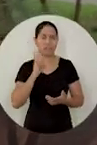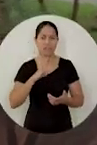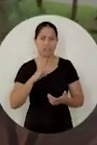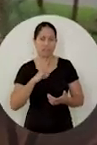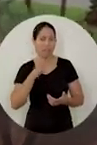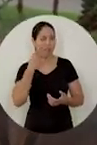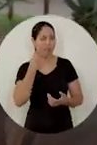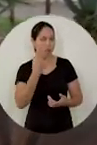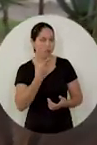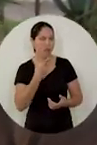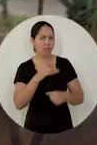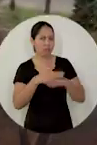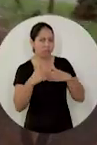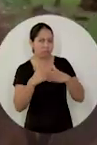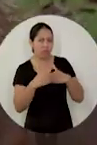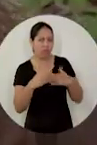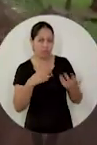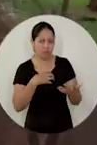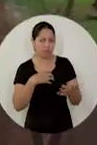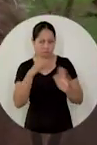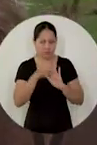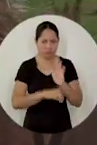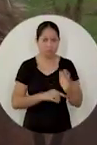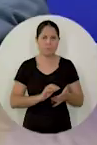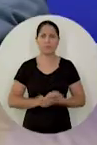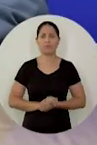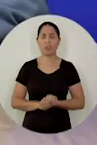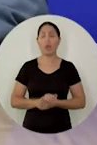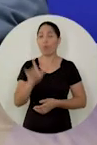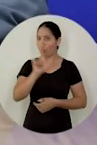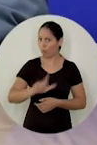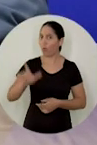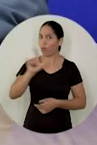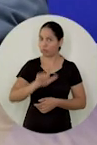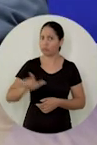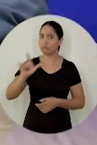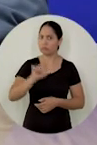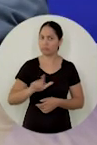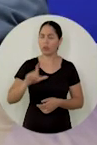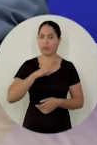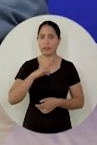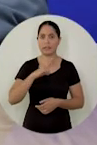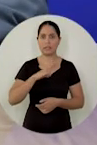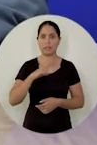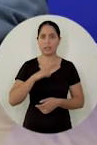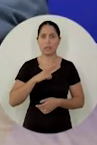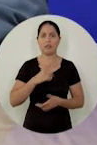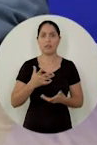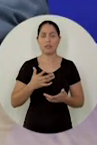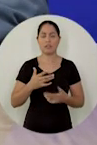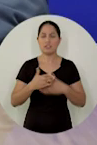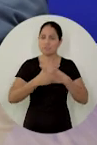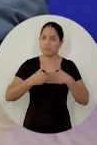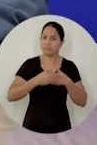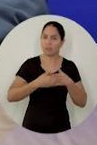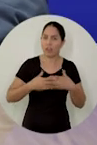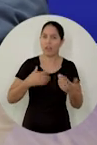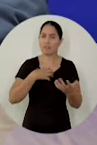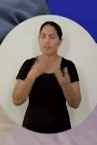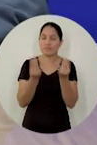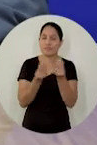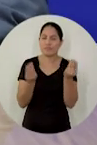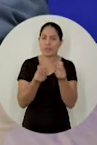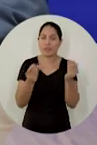OAB Pará tem um olhar carinhoso para o direito ambiental, não é mesmo? Sem sombra de dúvidas que a OAB Pará tem este olhar